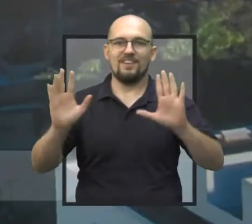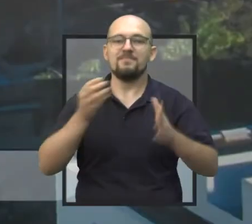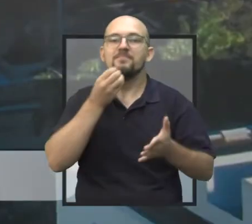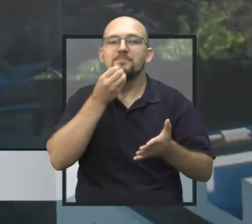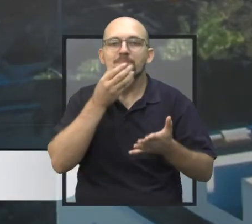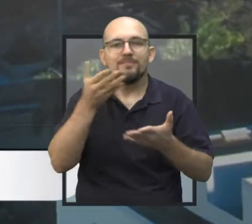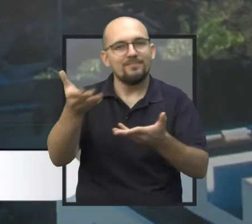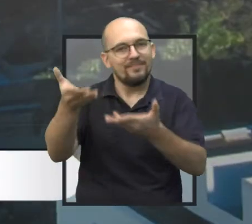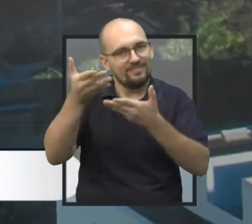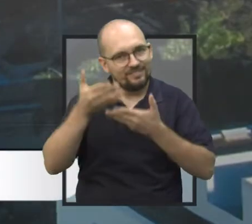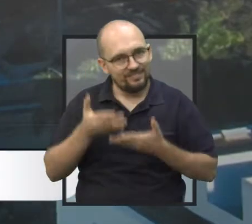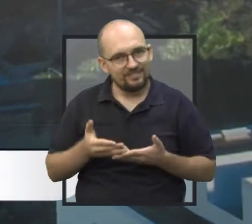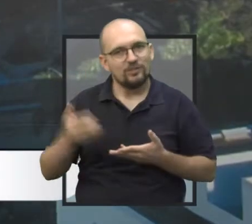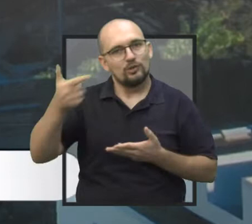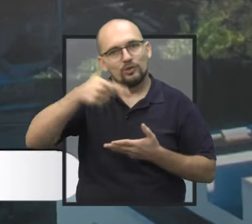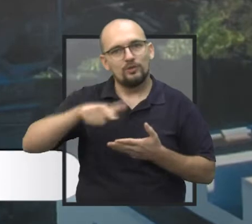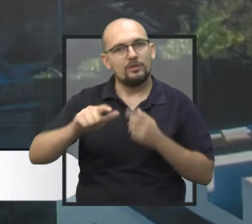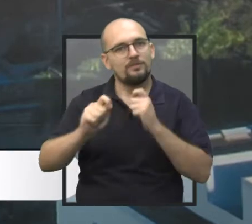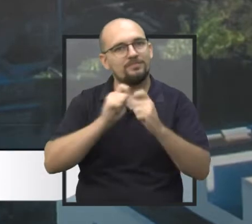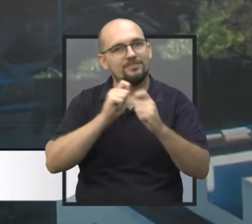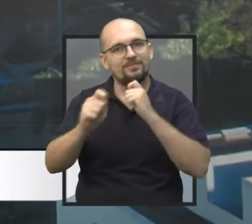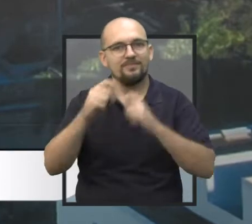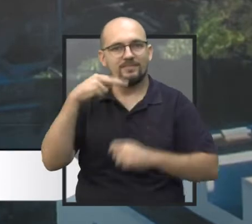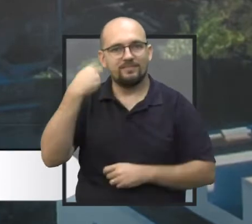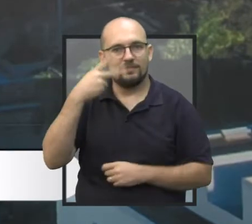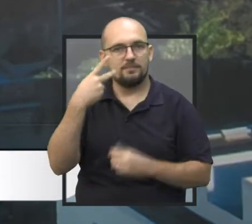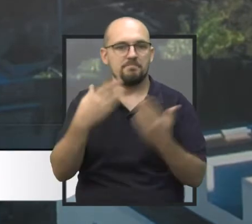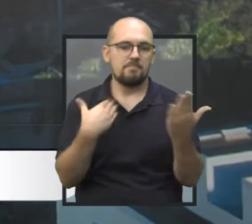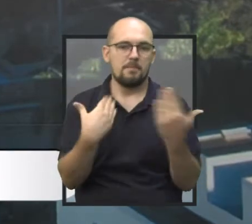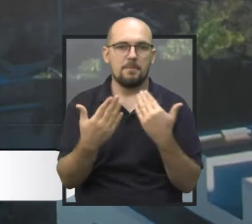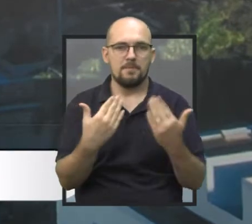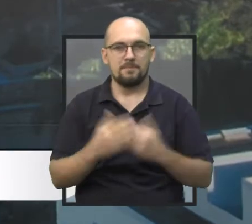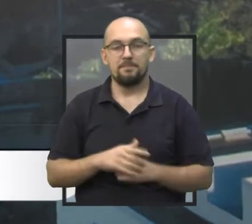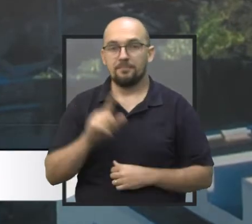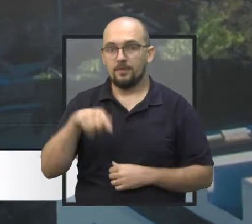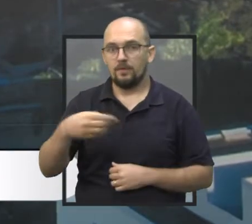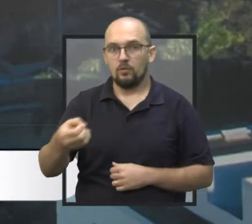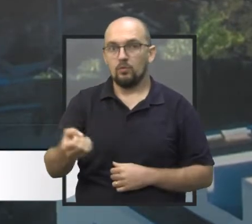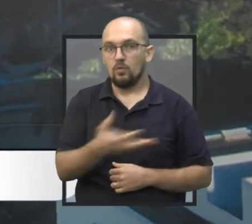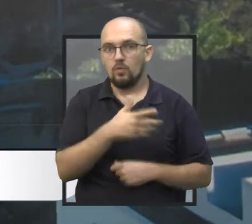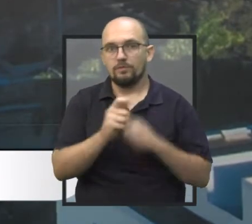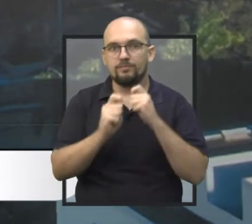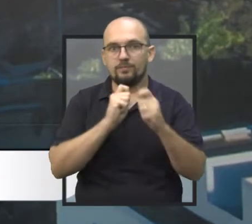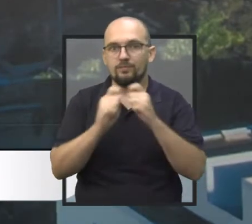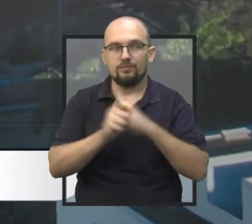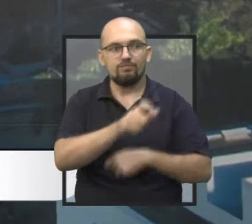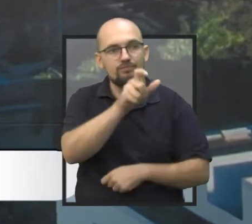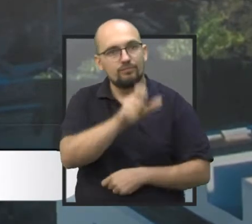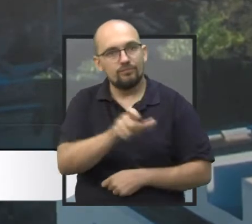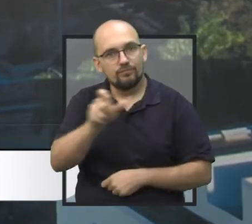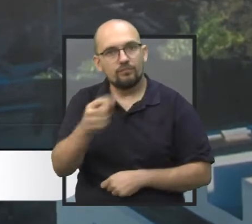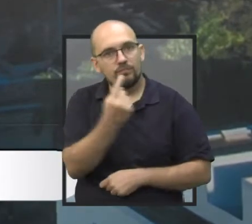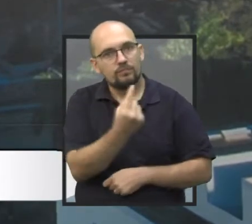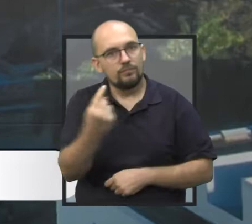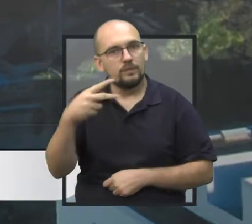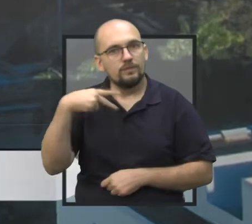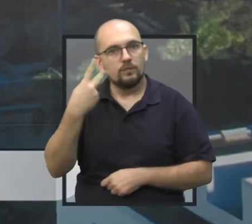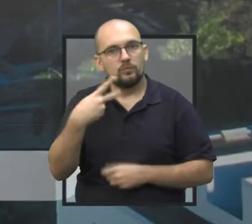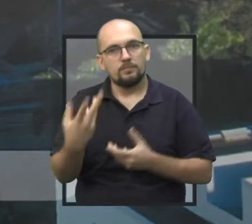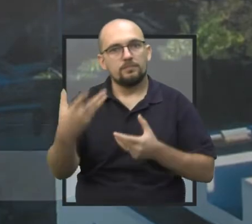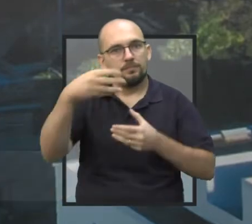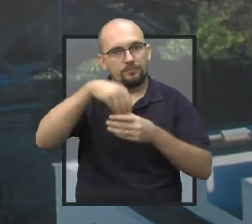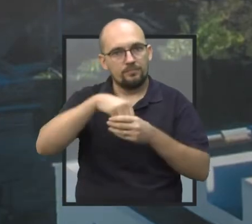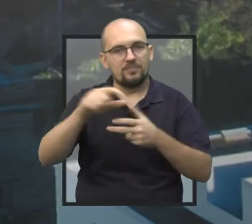Olá, seja muito bem-vindo a mais um programa Fala, Vereador. Esta é uma nova rodada de entrevistas com os parlamentares que compõem